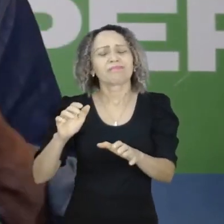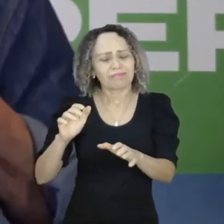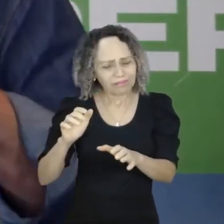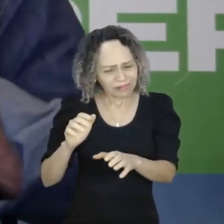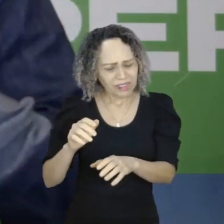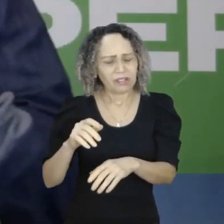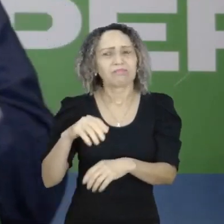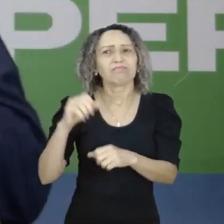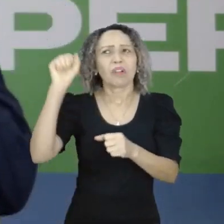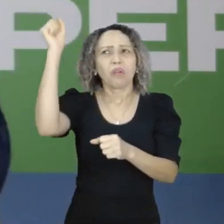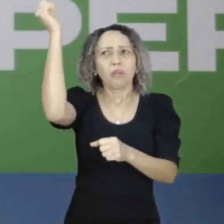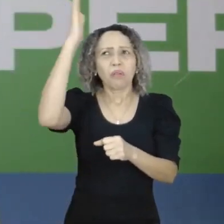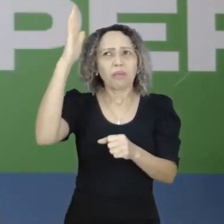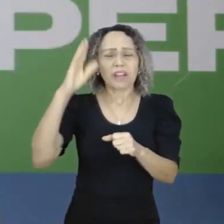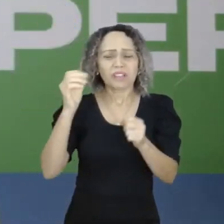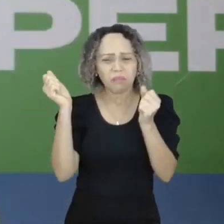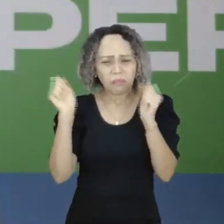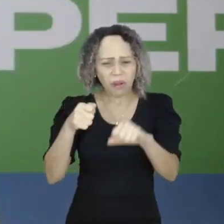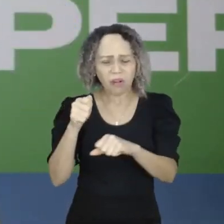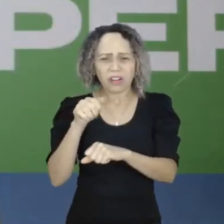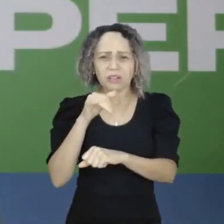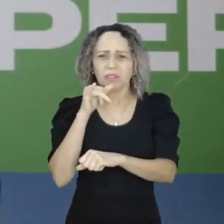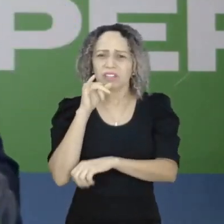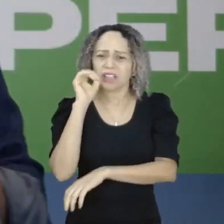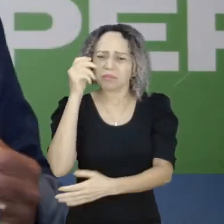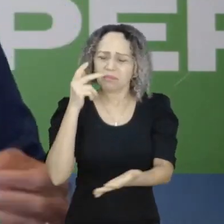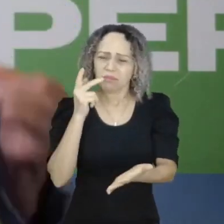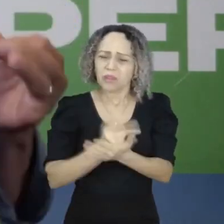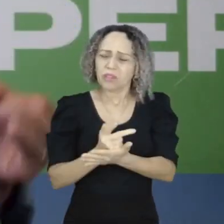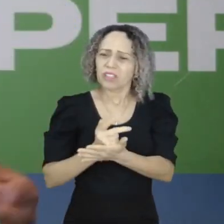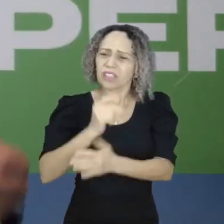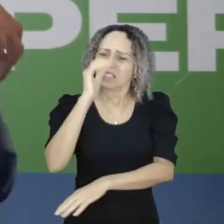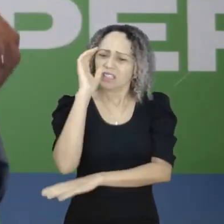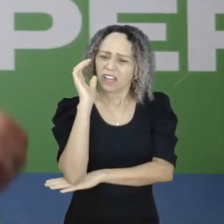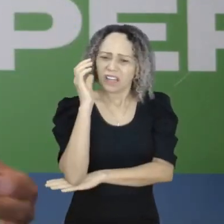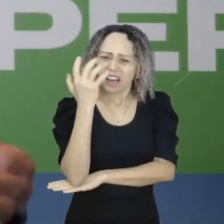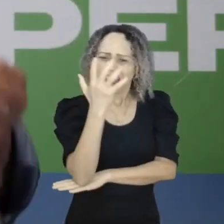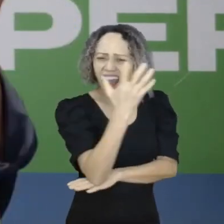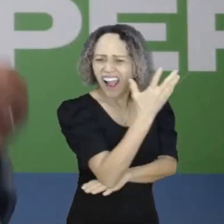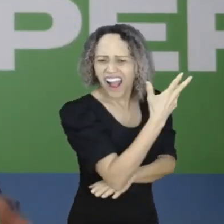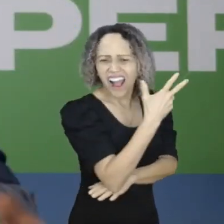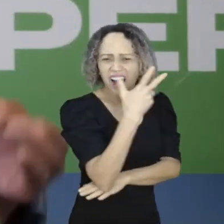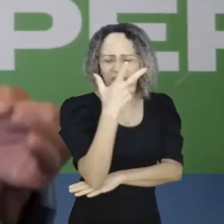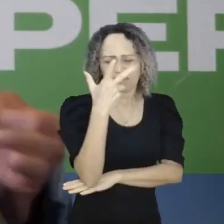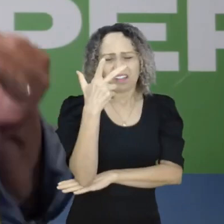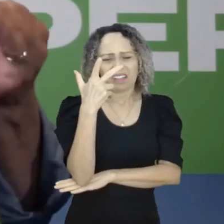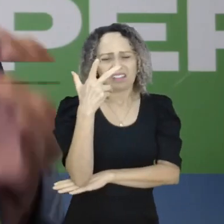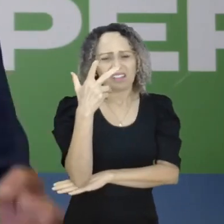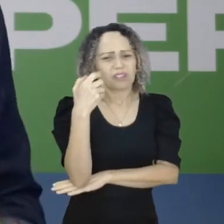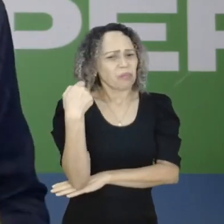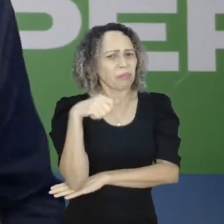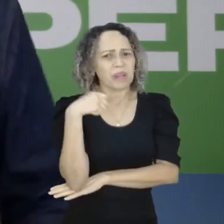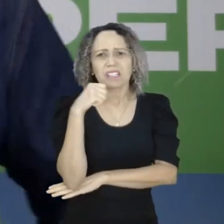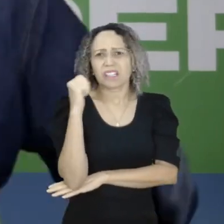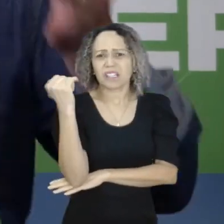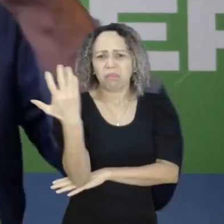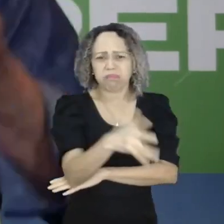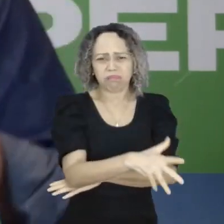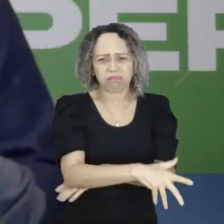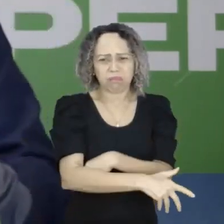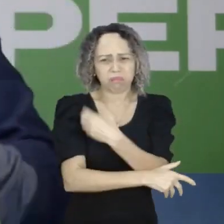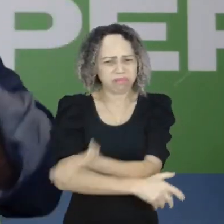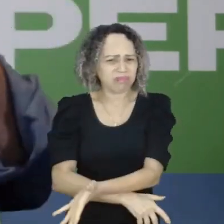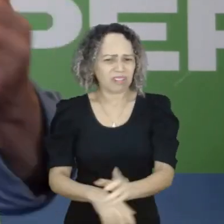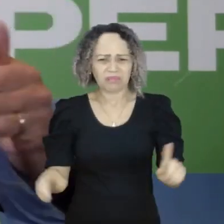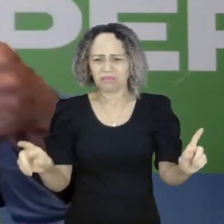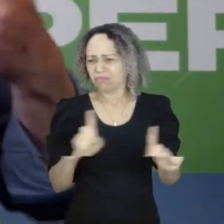Amazônia e sem precisar ocupar um metro no Pantanal, nós temos 30 milhões de hectares de terra degradada, de terra que